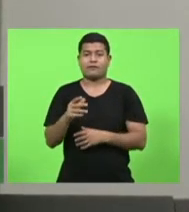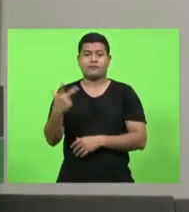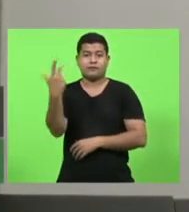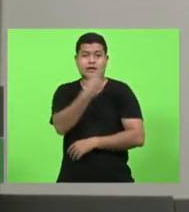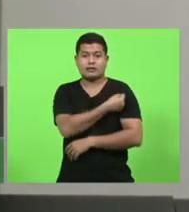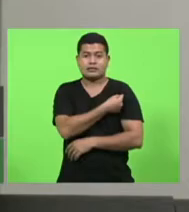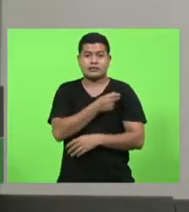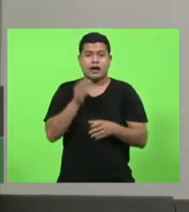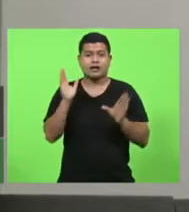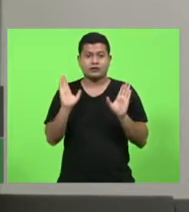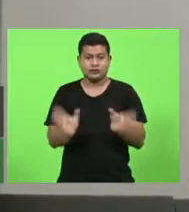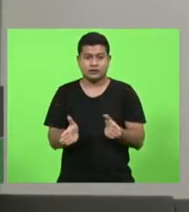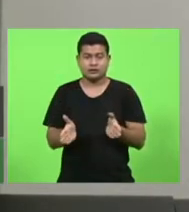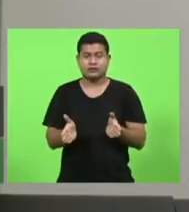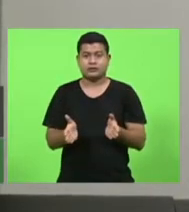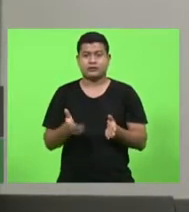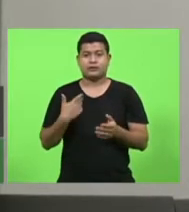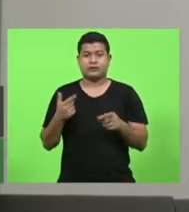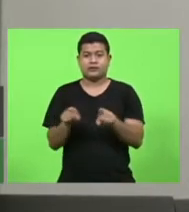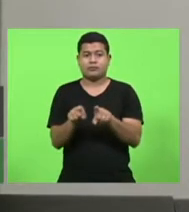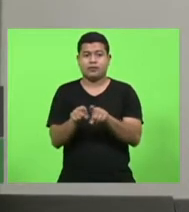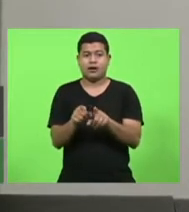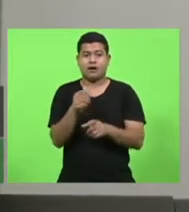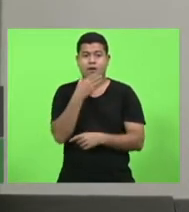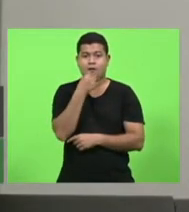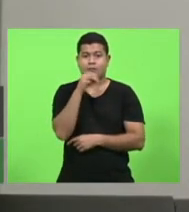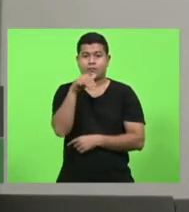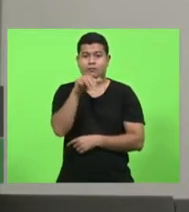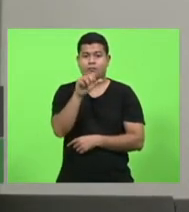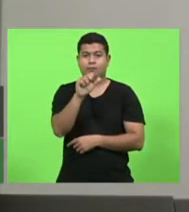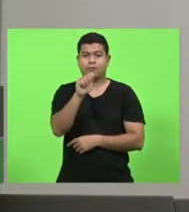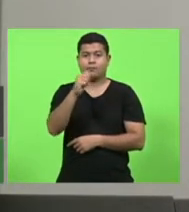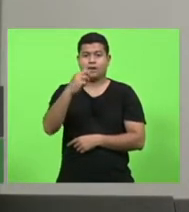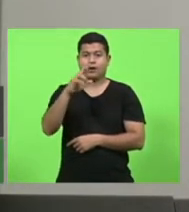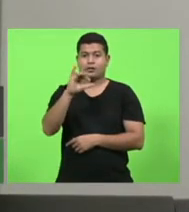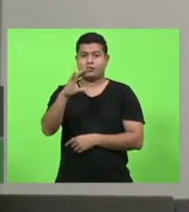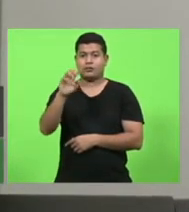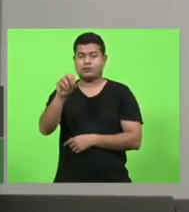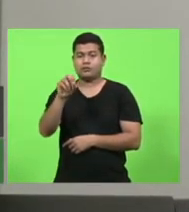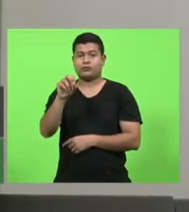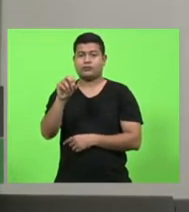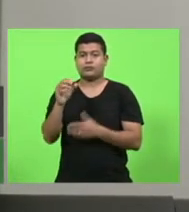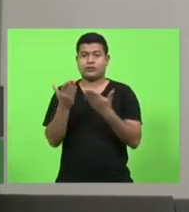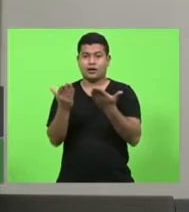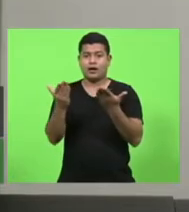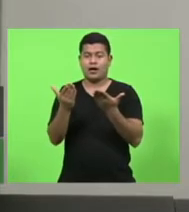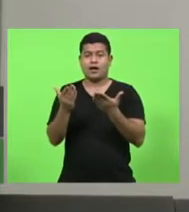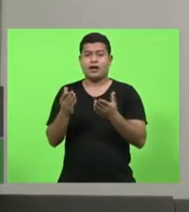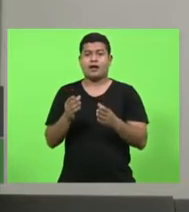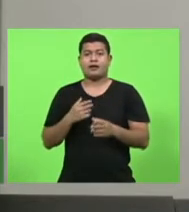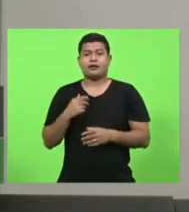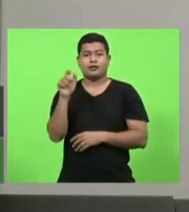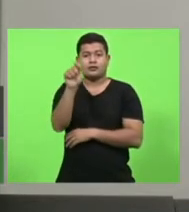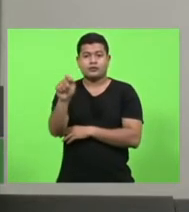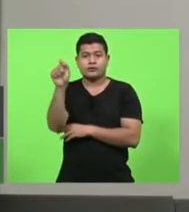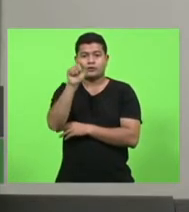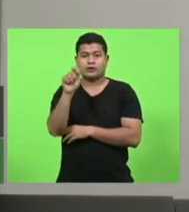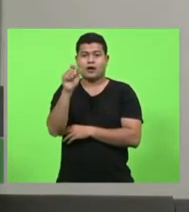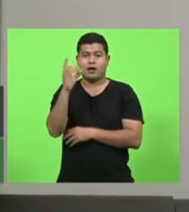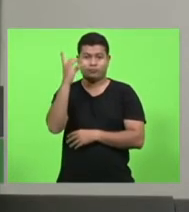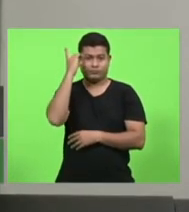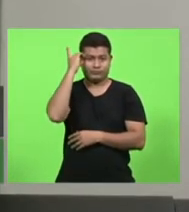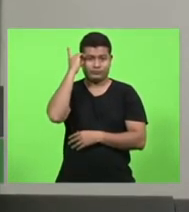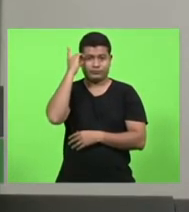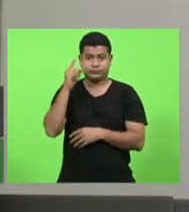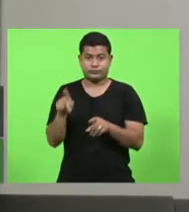Costa, vice-presidente da Federação Brasileira das Associações de Síndrome de Down e presidente da Federação Catarinense